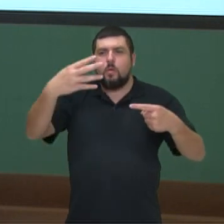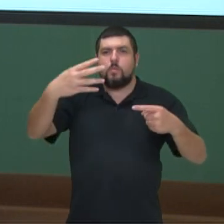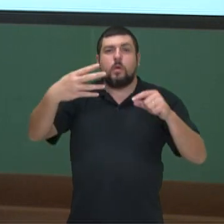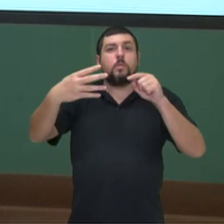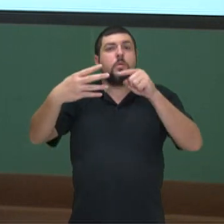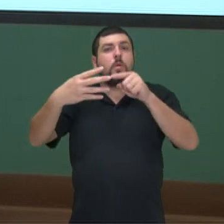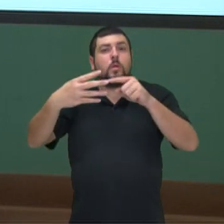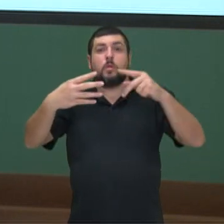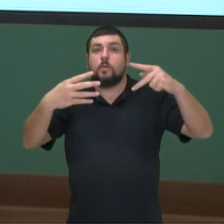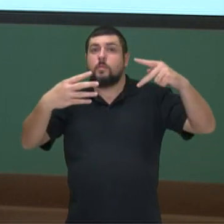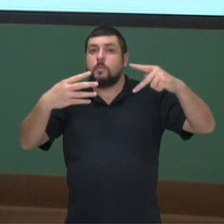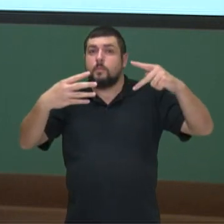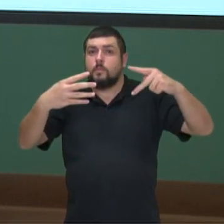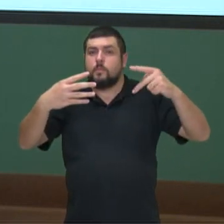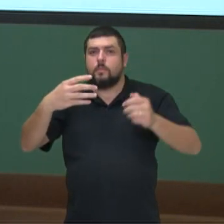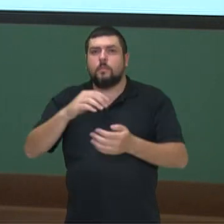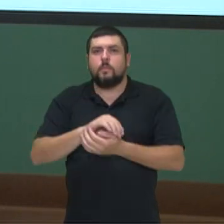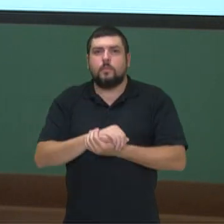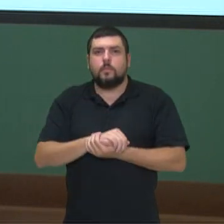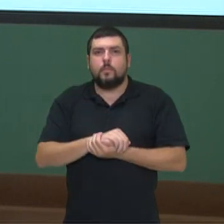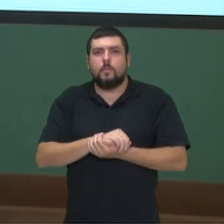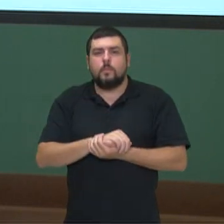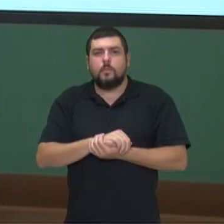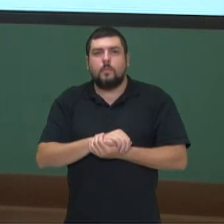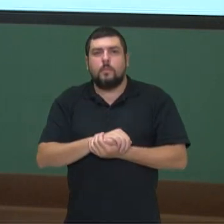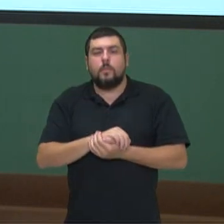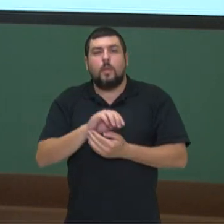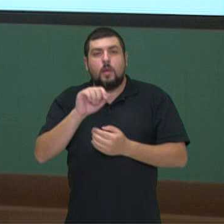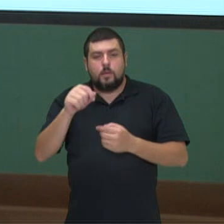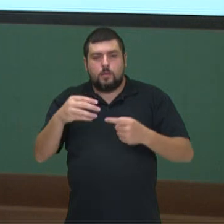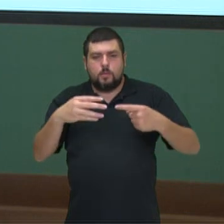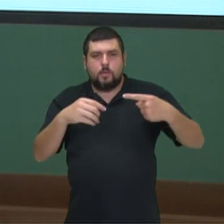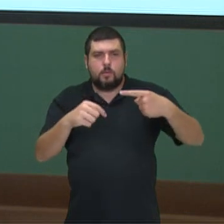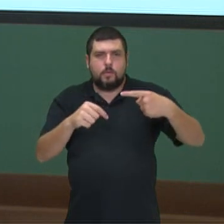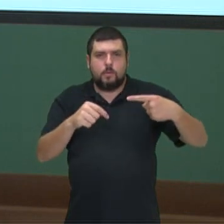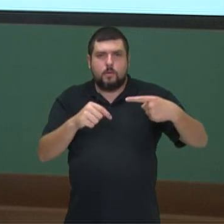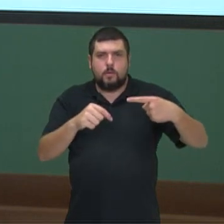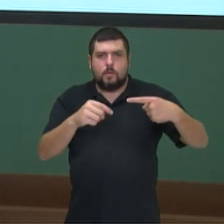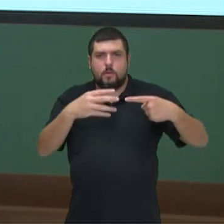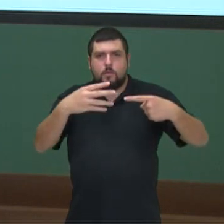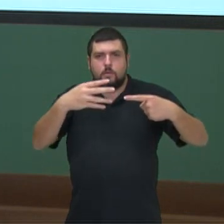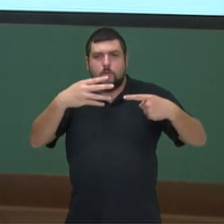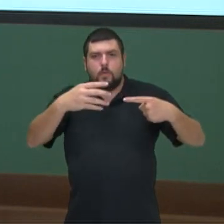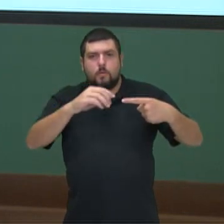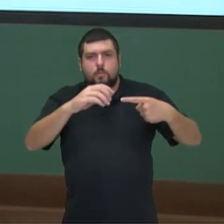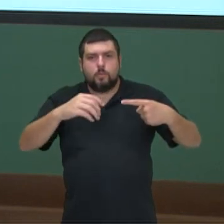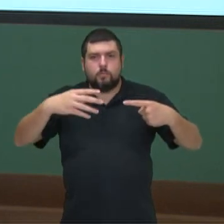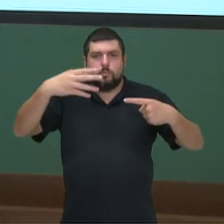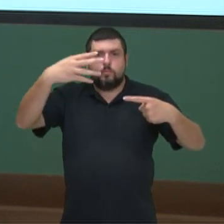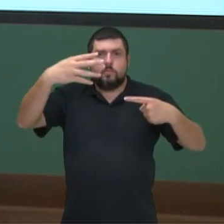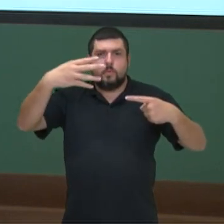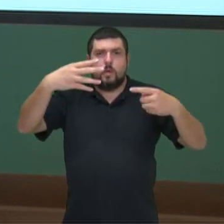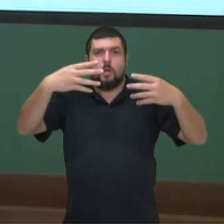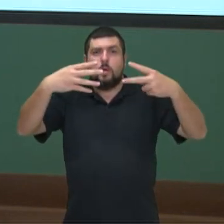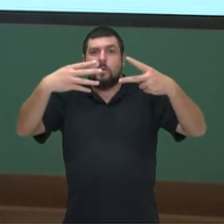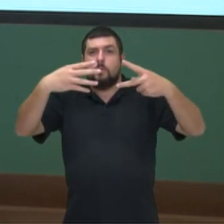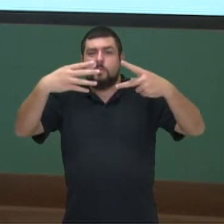é par. Toda base negativa elevada a um expoente par, o resultado